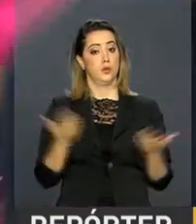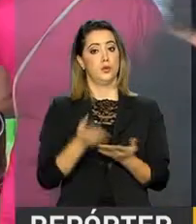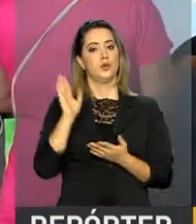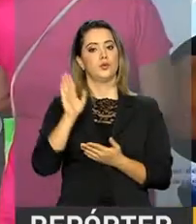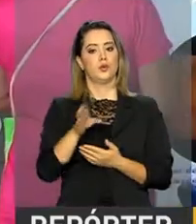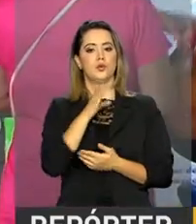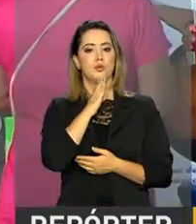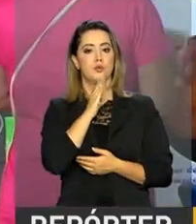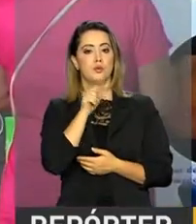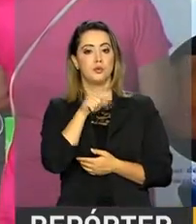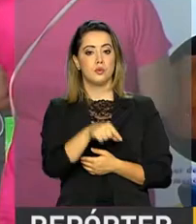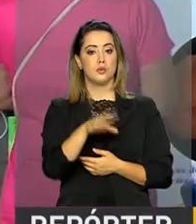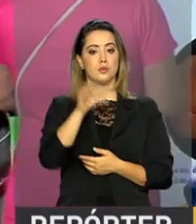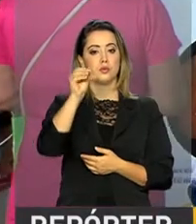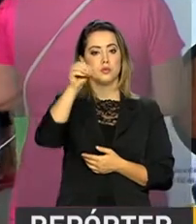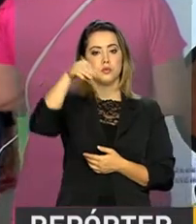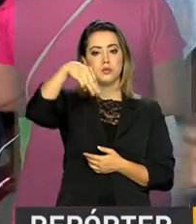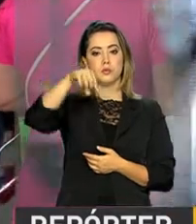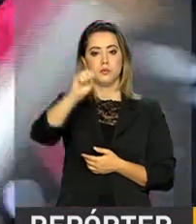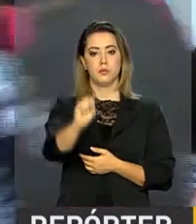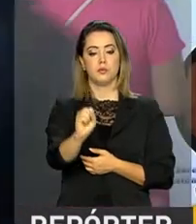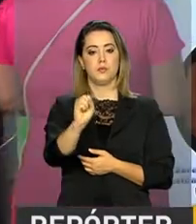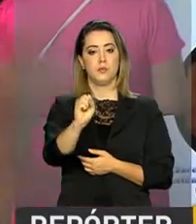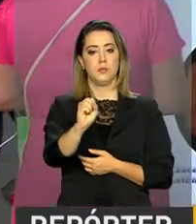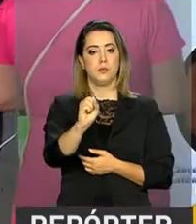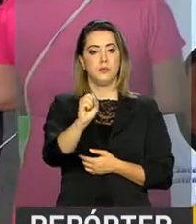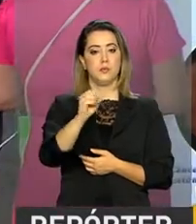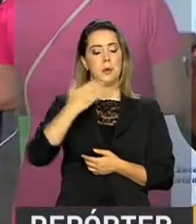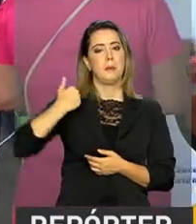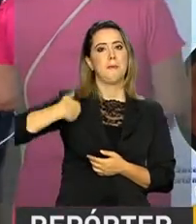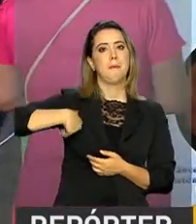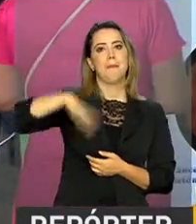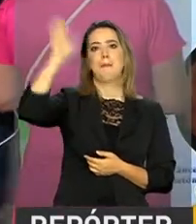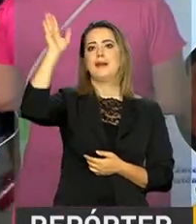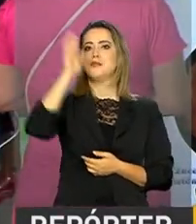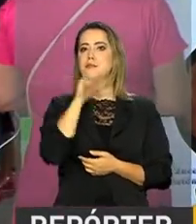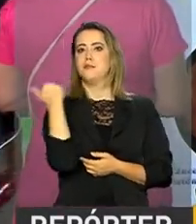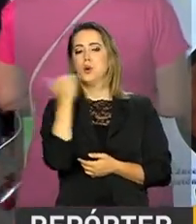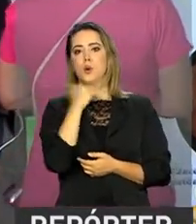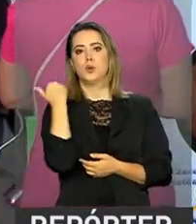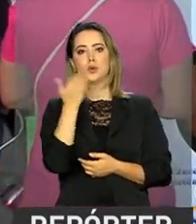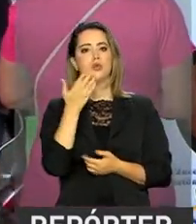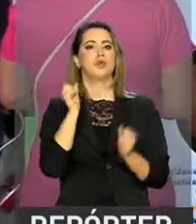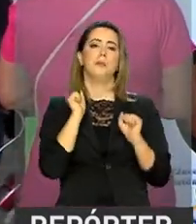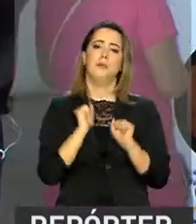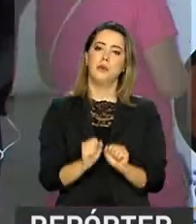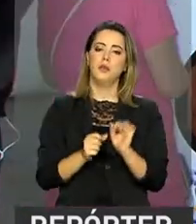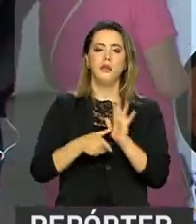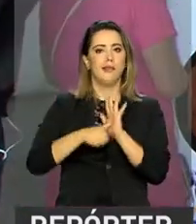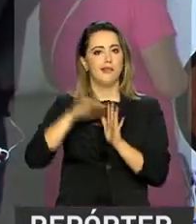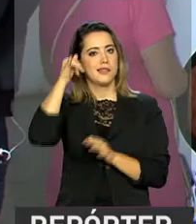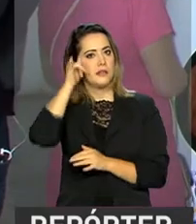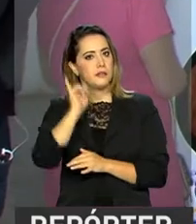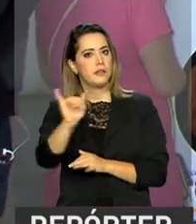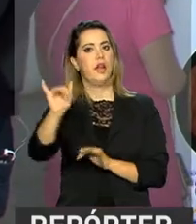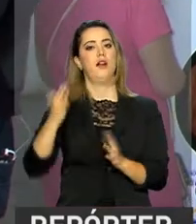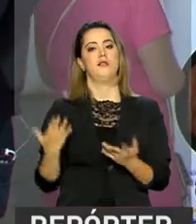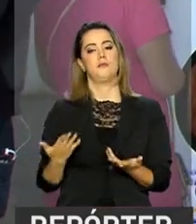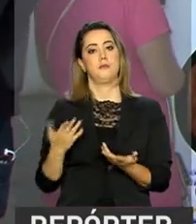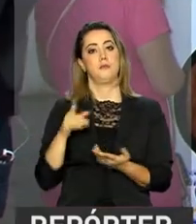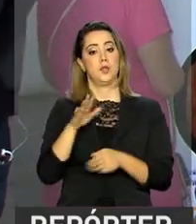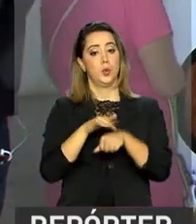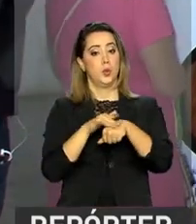é reconhecido pela Organização Mundial de Saúde como a maior causa de morte evitável no mundo. A doença mais